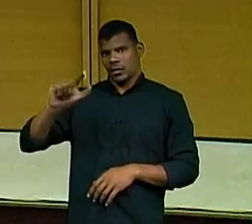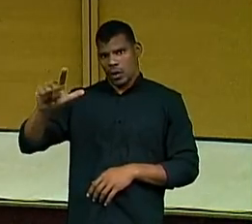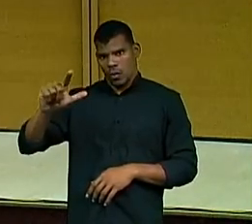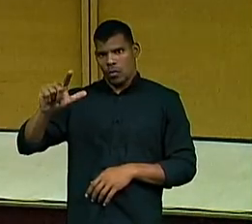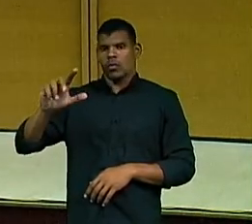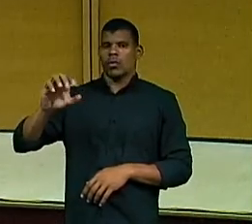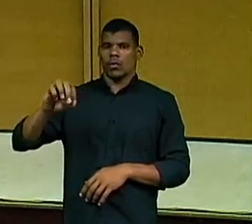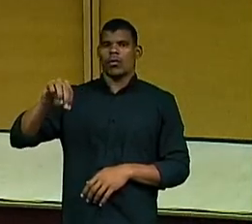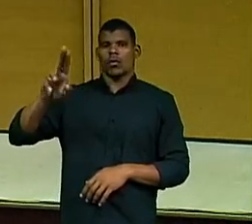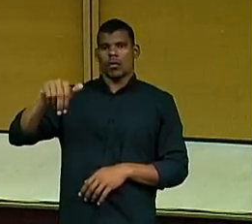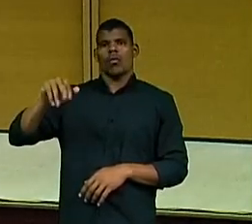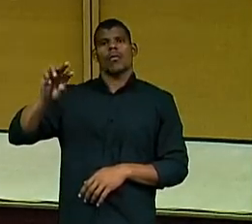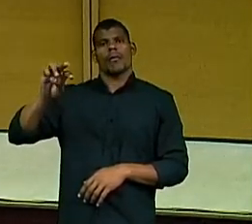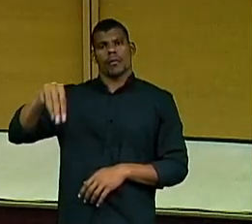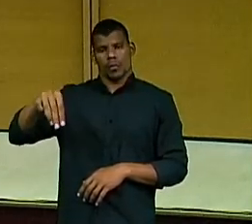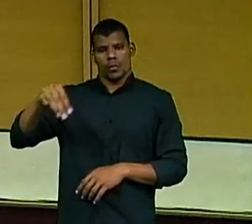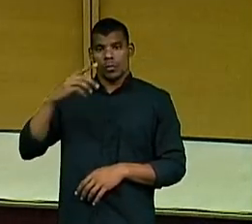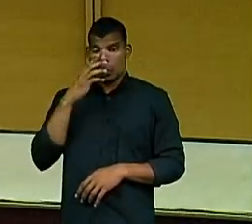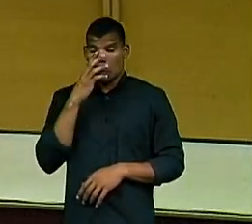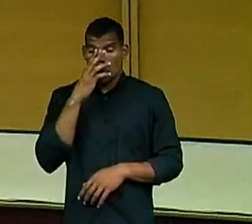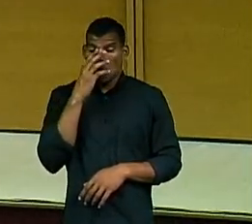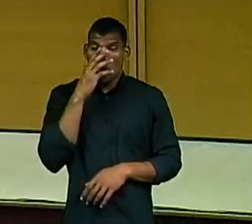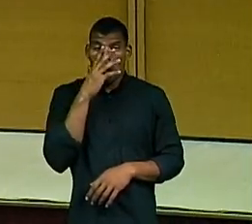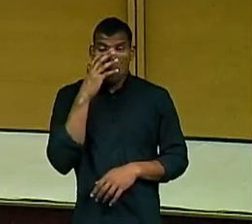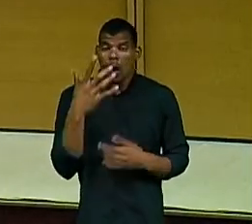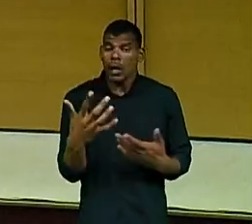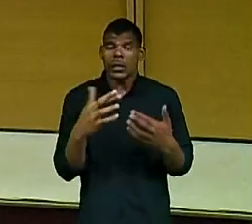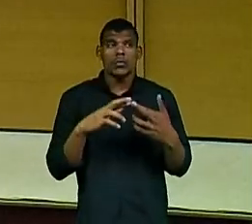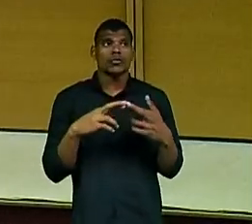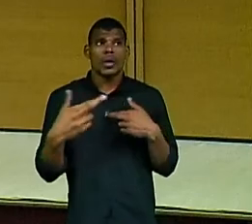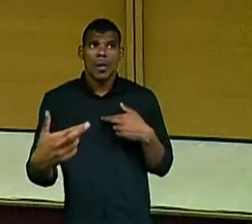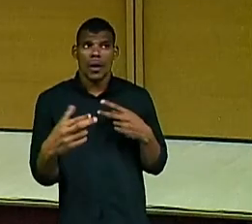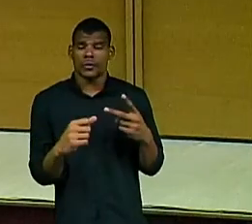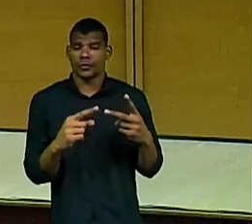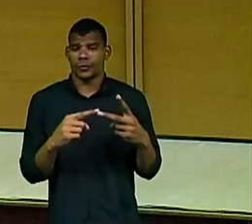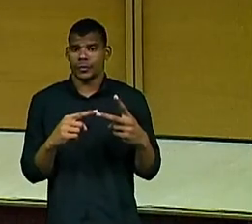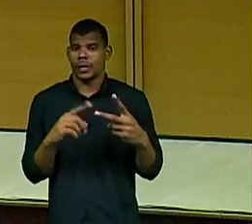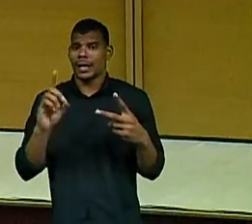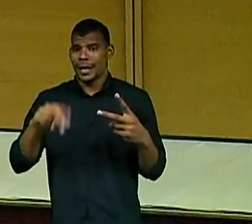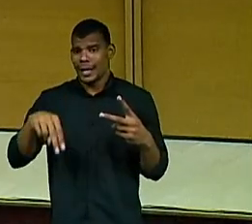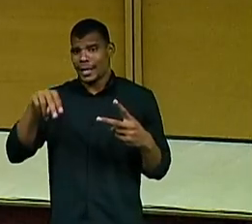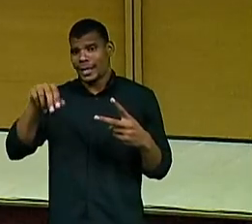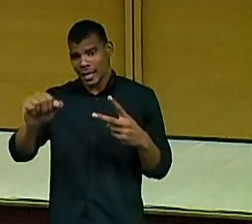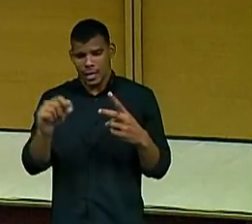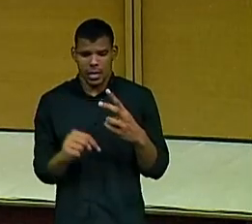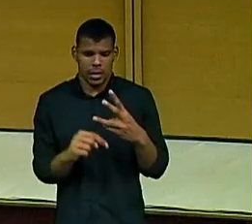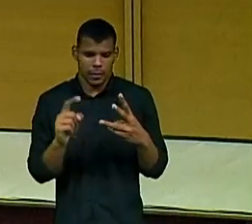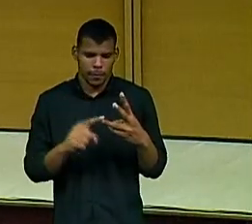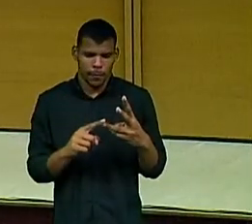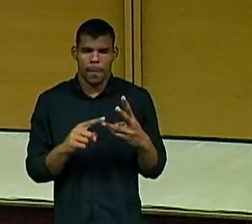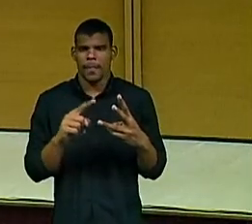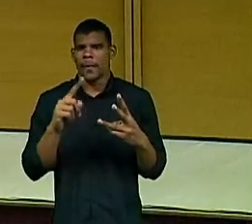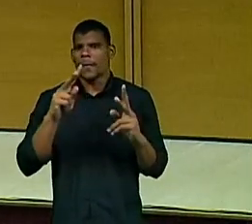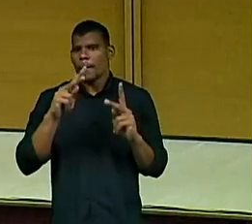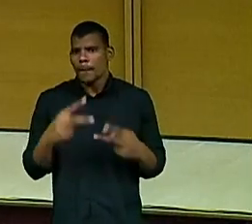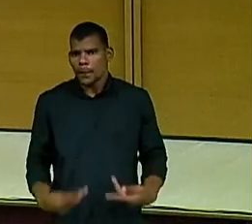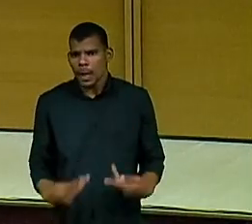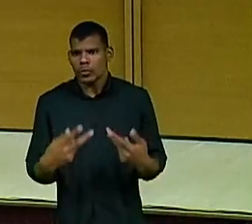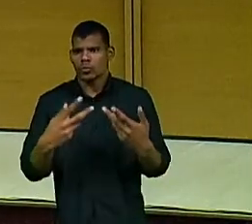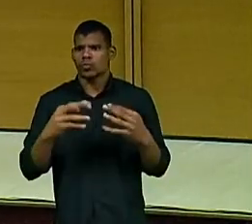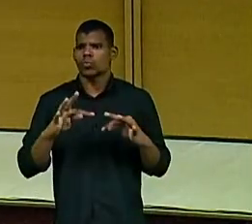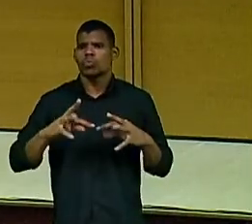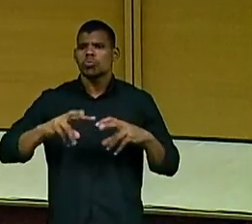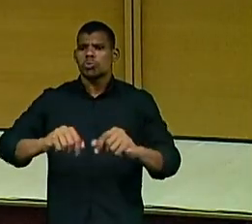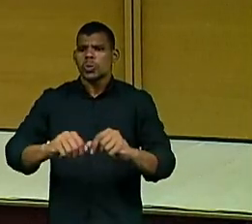é universal se a forma de interpretar ali o DNA é a mesma em praticamente todos os seres vivos